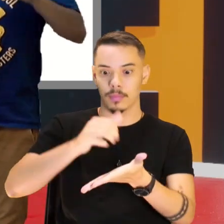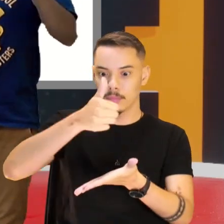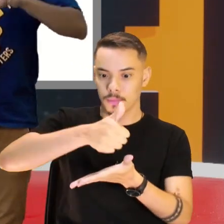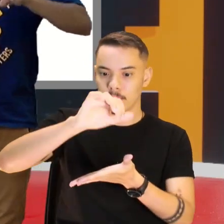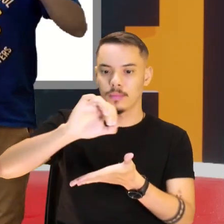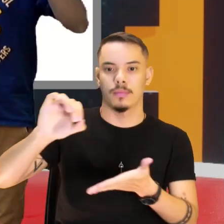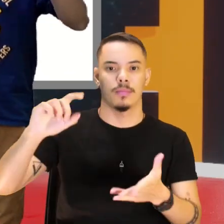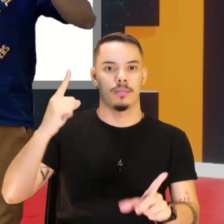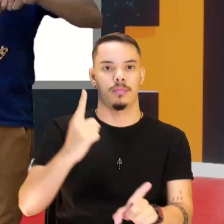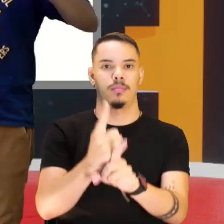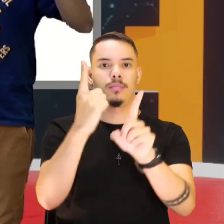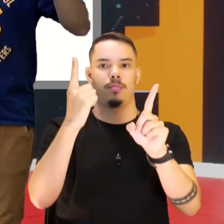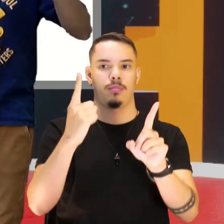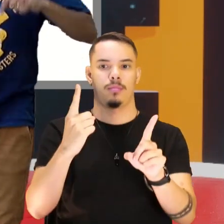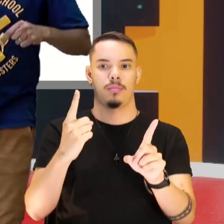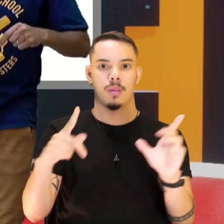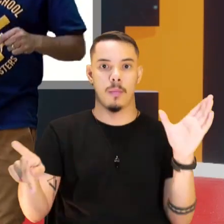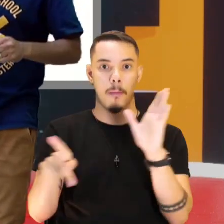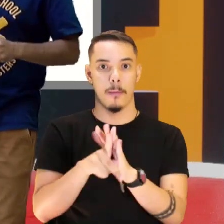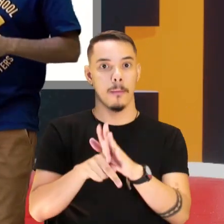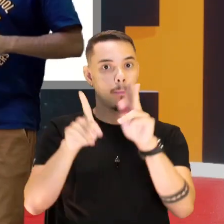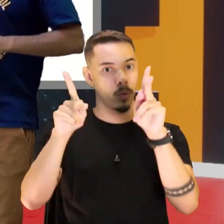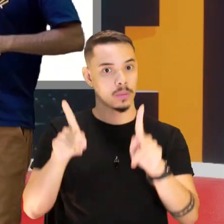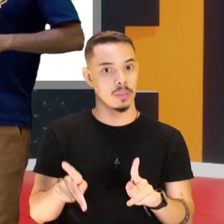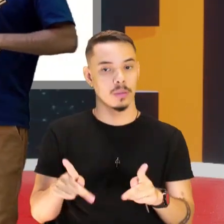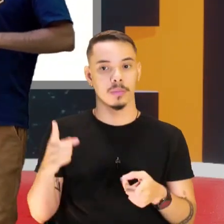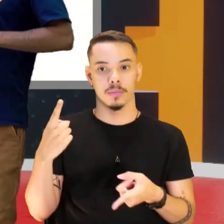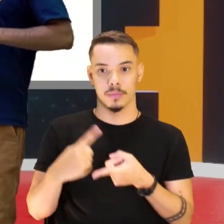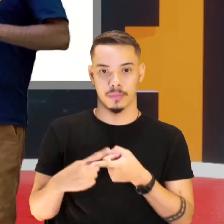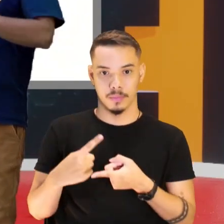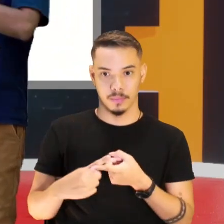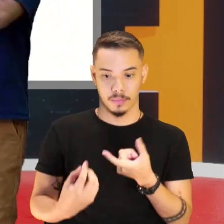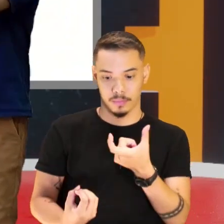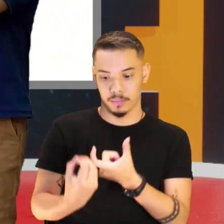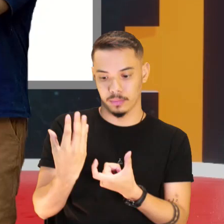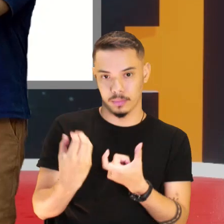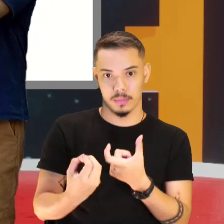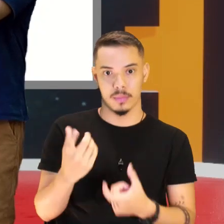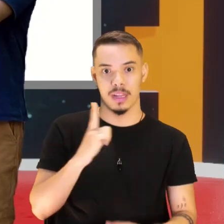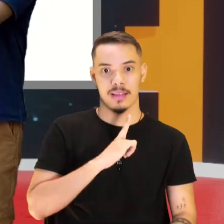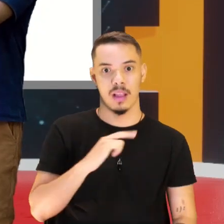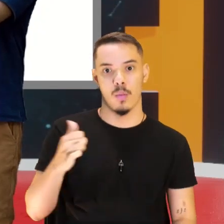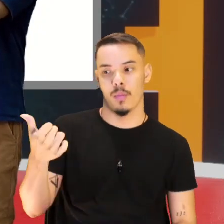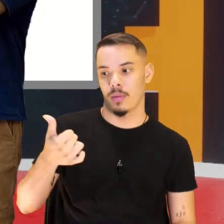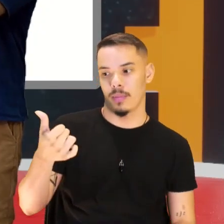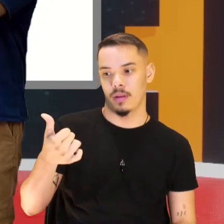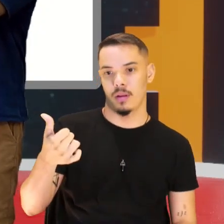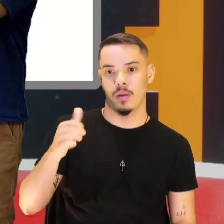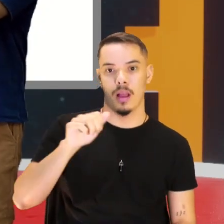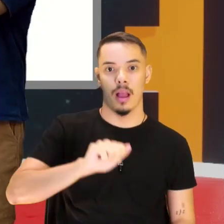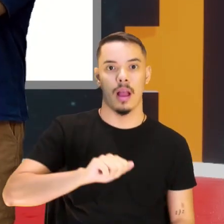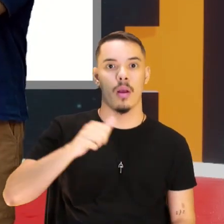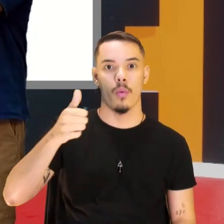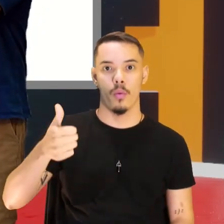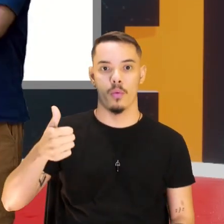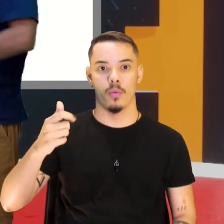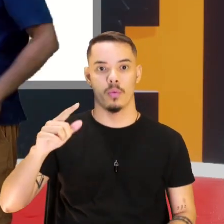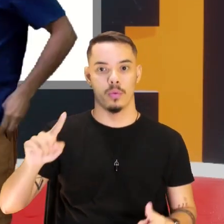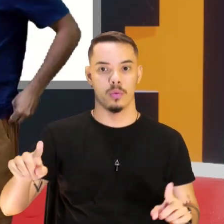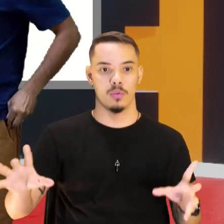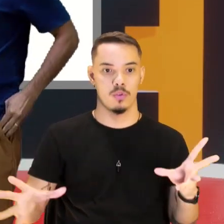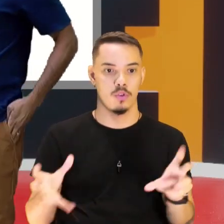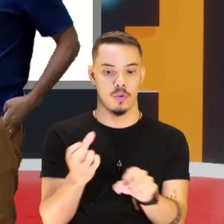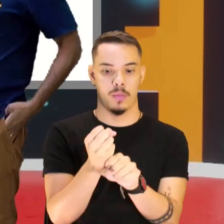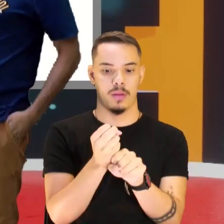vou encontrar o termo que ocupa a posição de número 100. Por quê? Porque na fórmula tem o primeiro termo, é o A1, somado com o